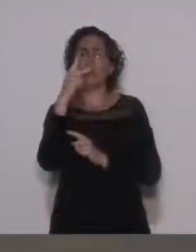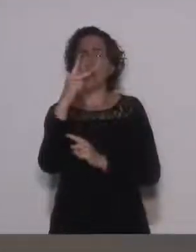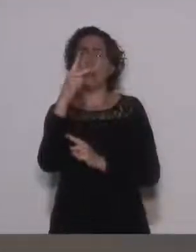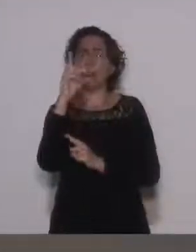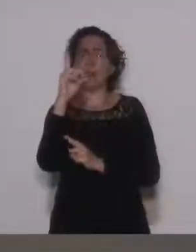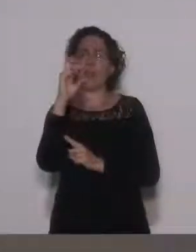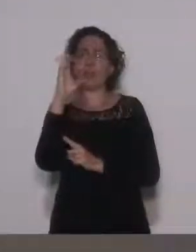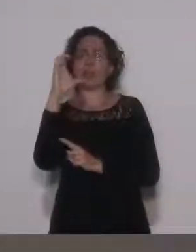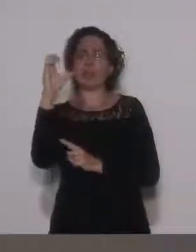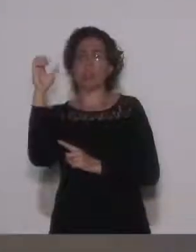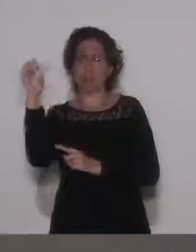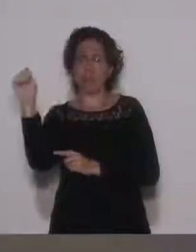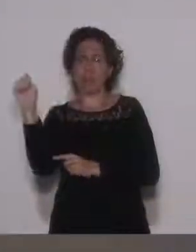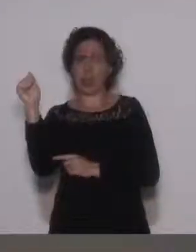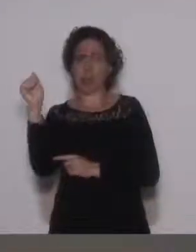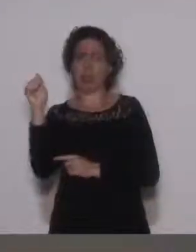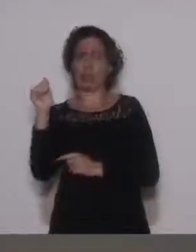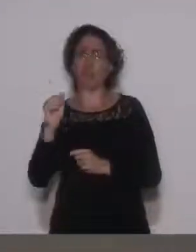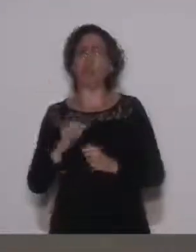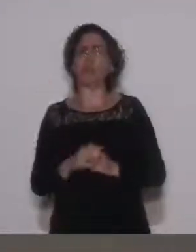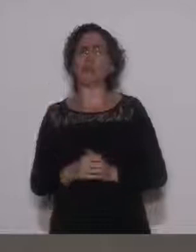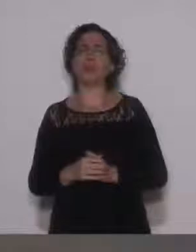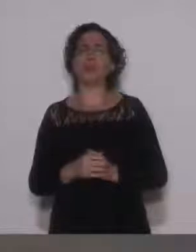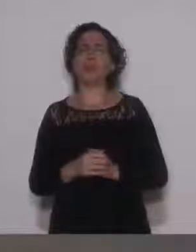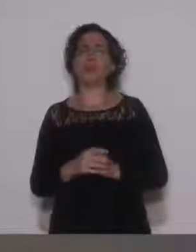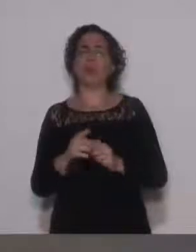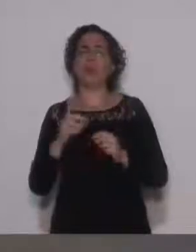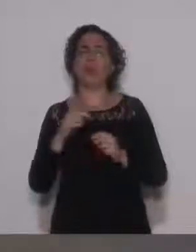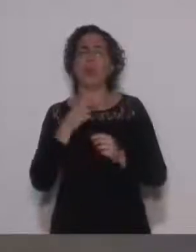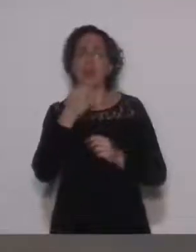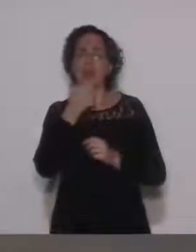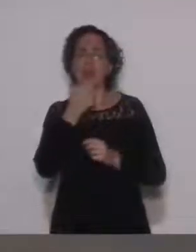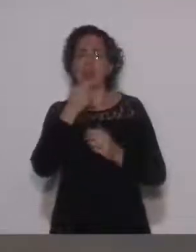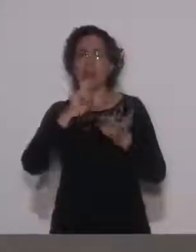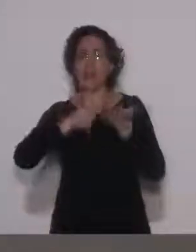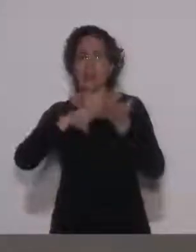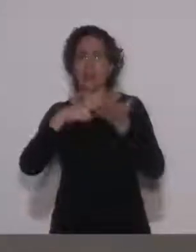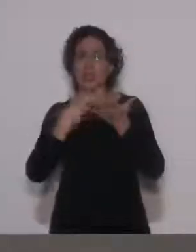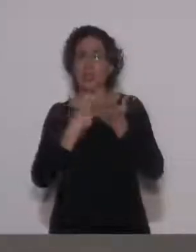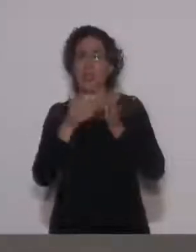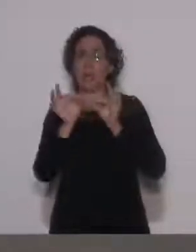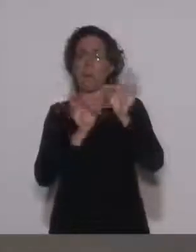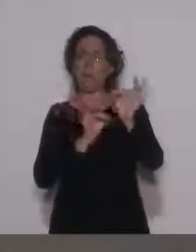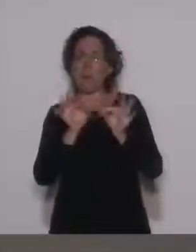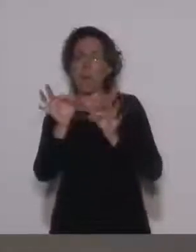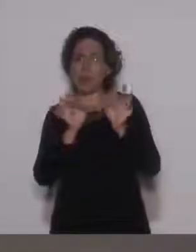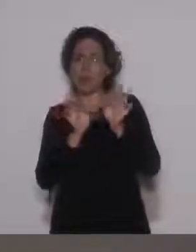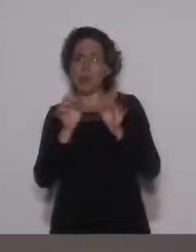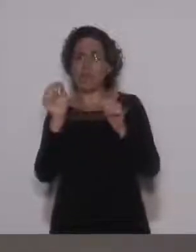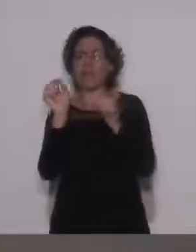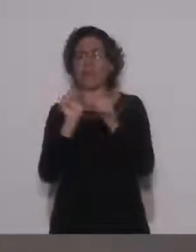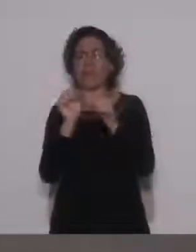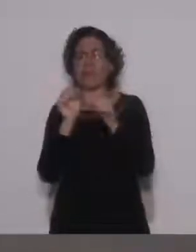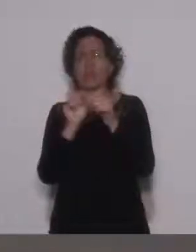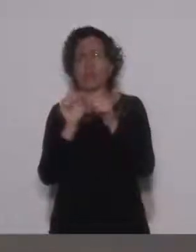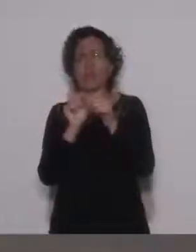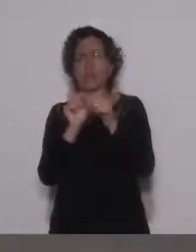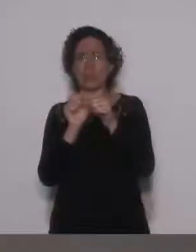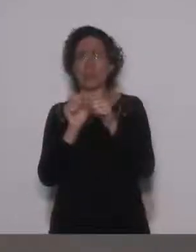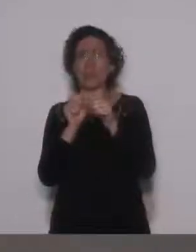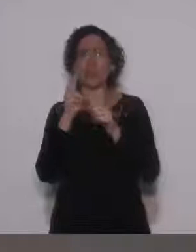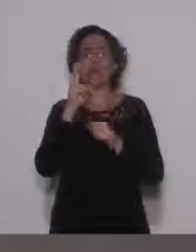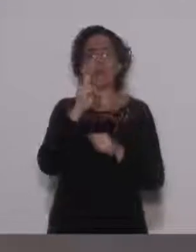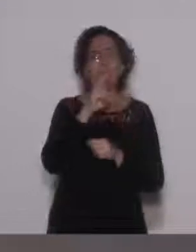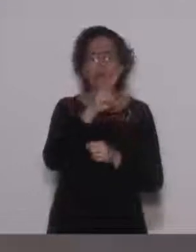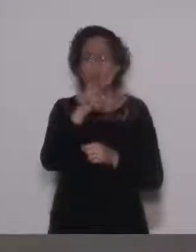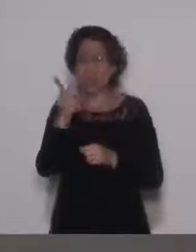Não é? Do inglês, do Plan, Do, Check, Action, mas a gente traduz muito claramente assim, é planejamento, fazer o que tem que ser feito,